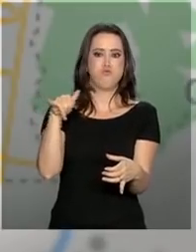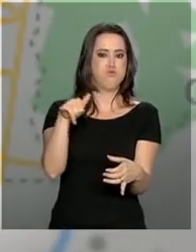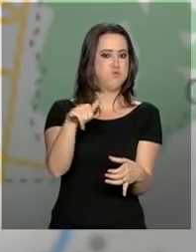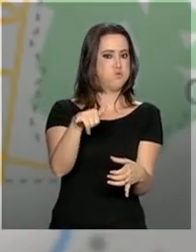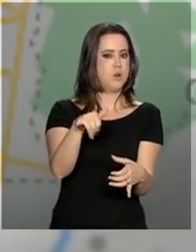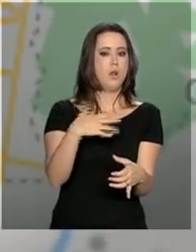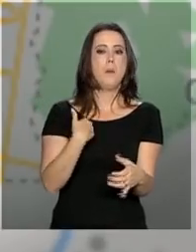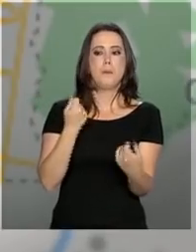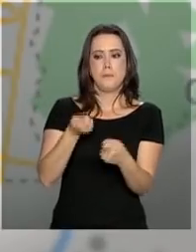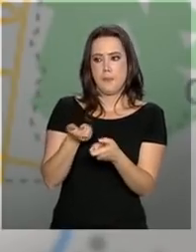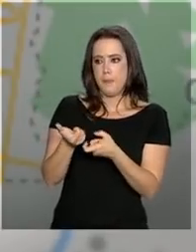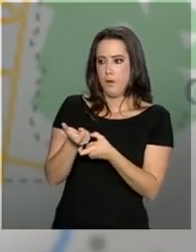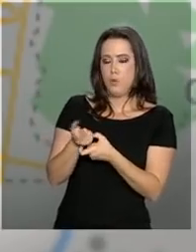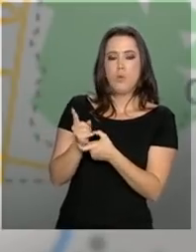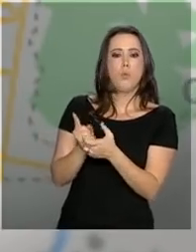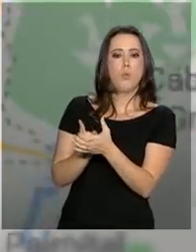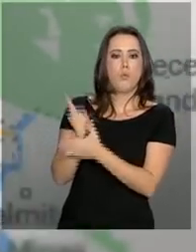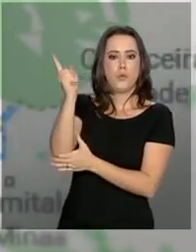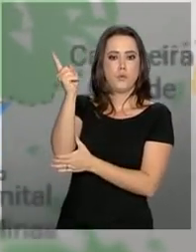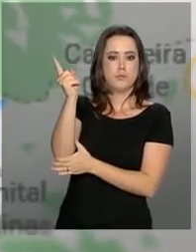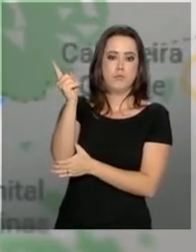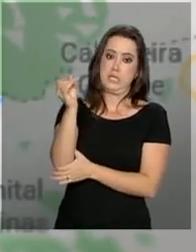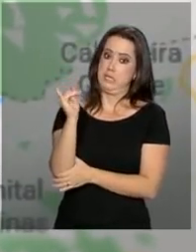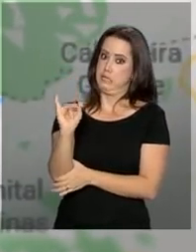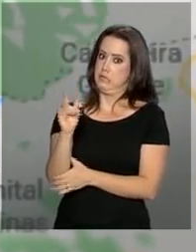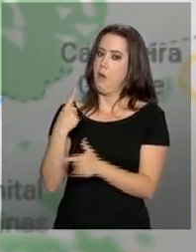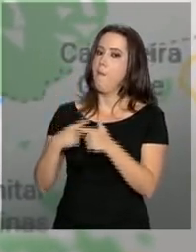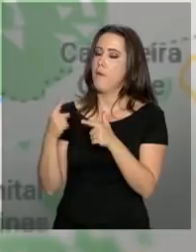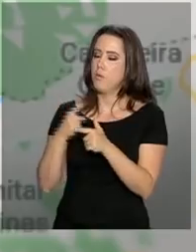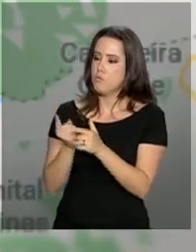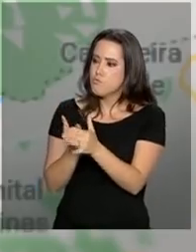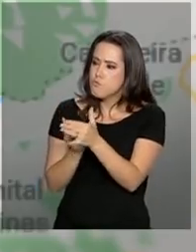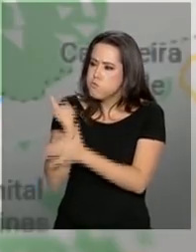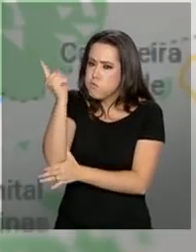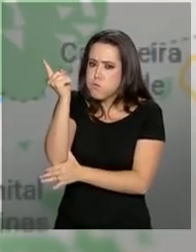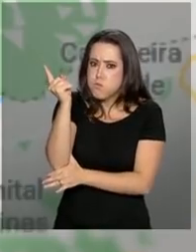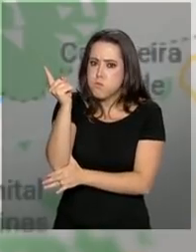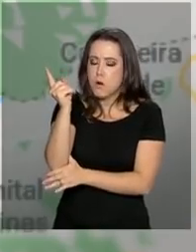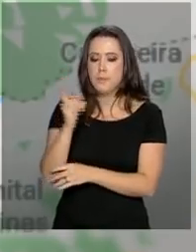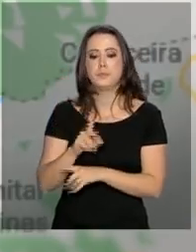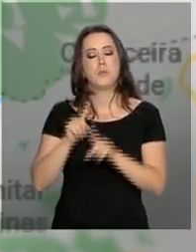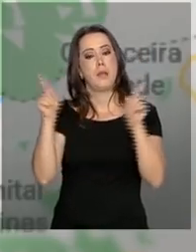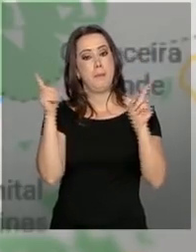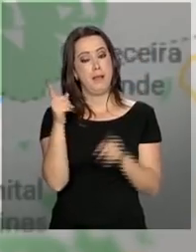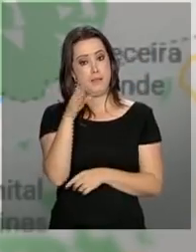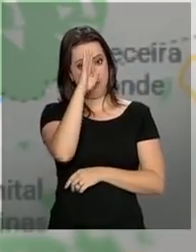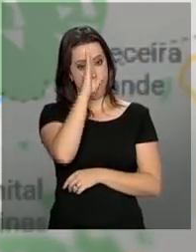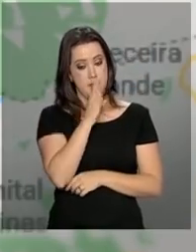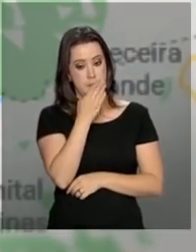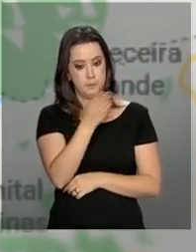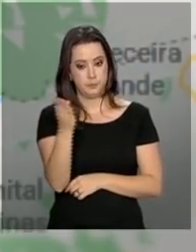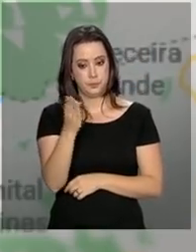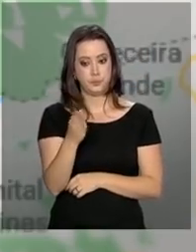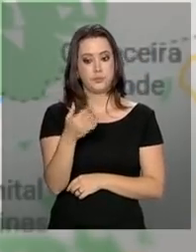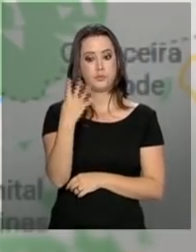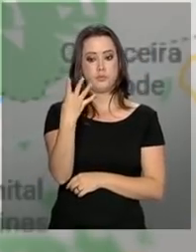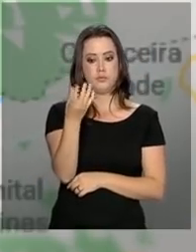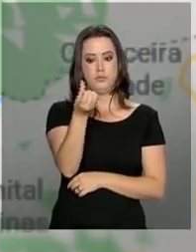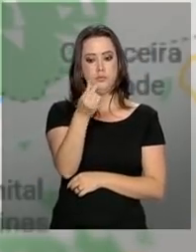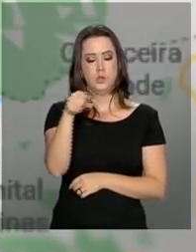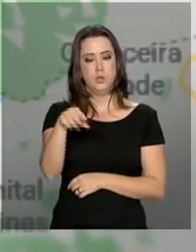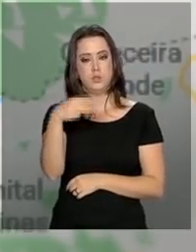estar na mira dos mísseis antiaéreos já na área amarela com raio de 46 quilômetros que abrange o aeroporto